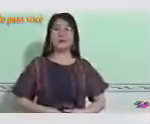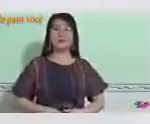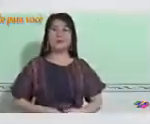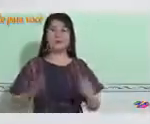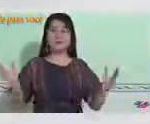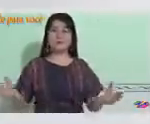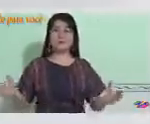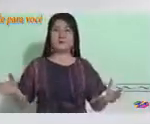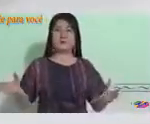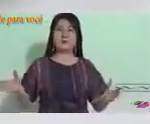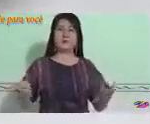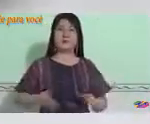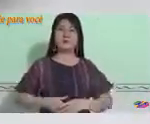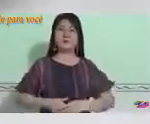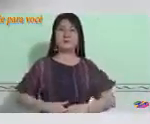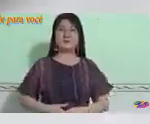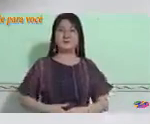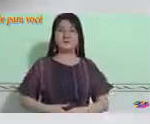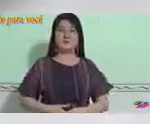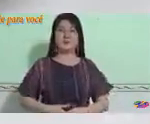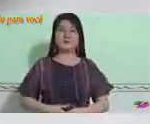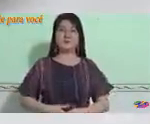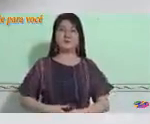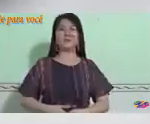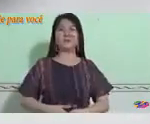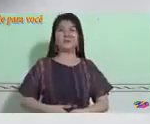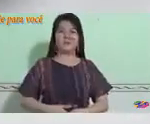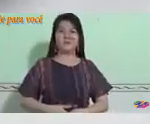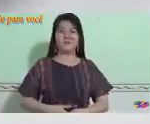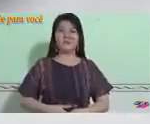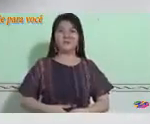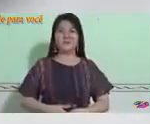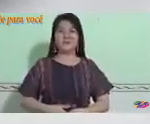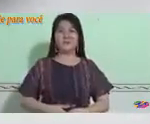a 4 semanas, segundo orientação médica.